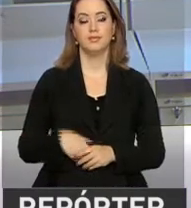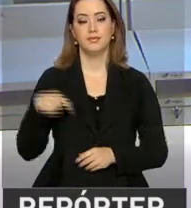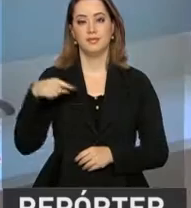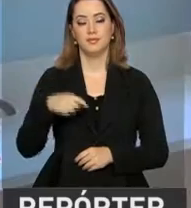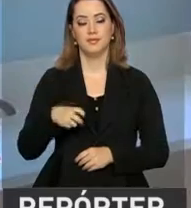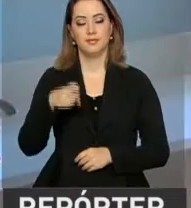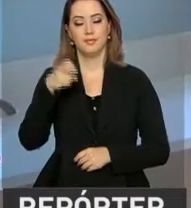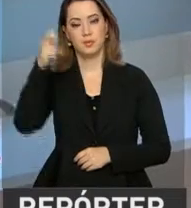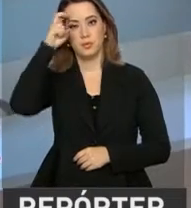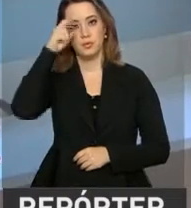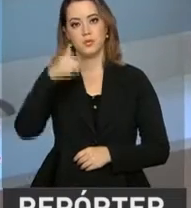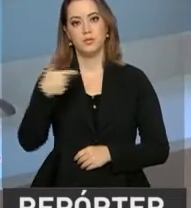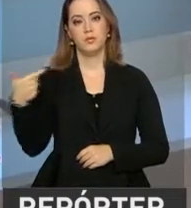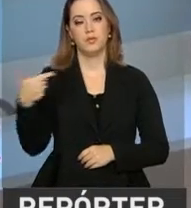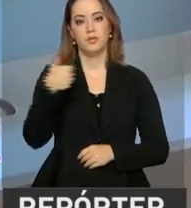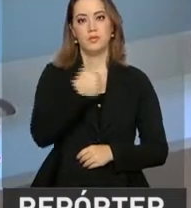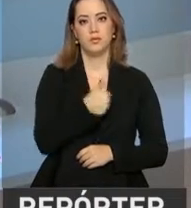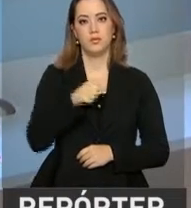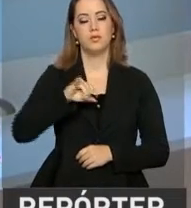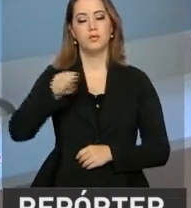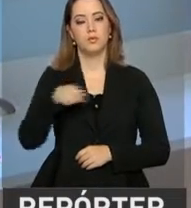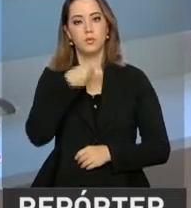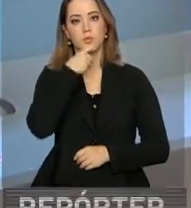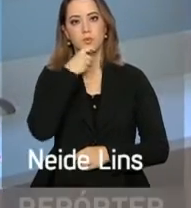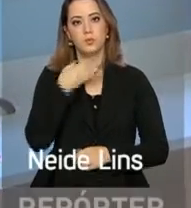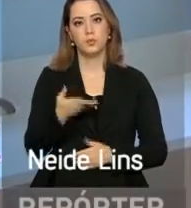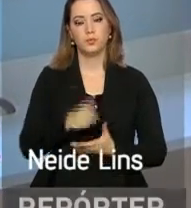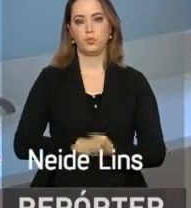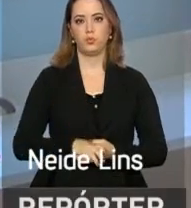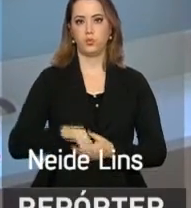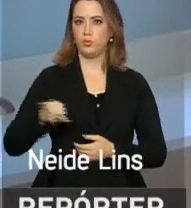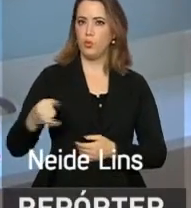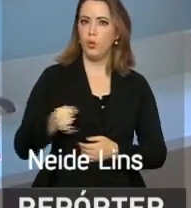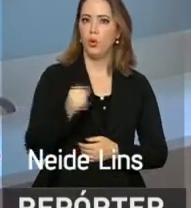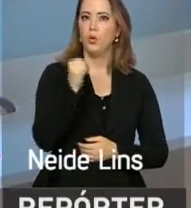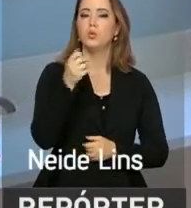julho. A taxa básica de juros da economia foi mantida em